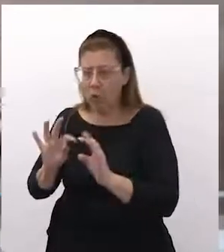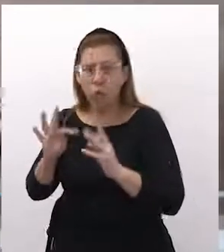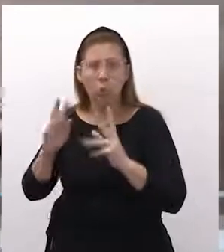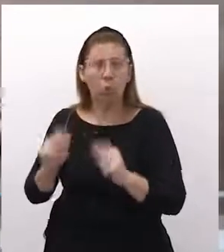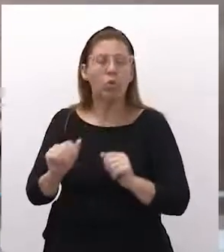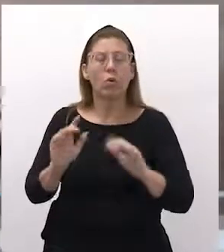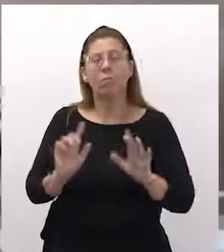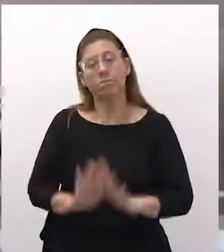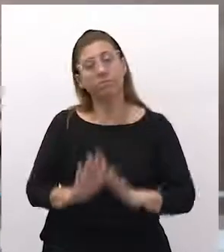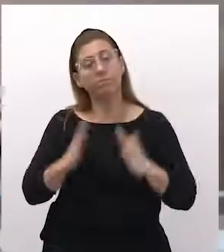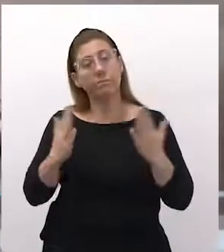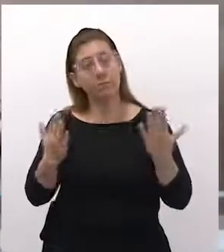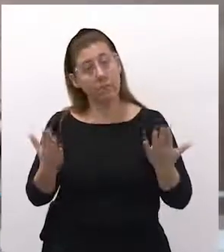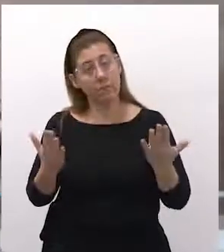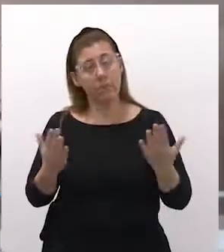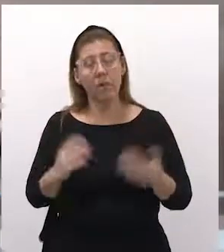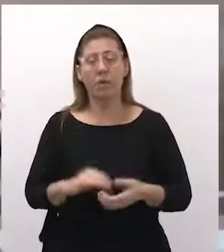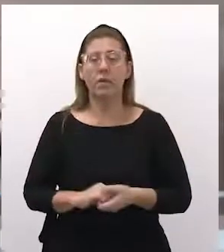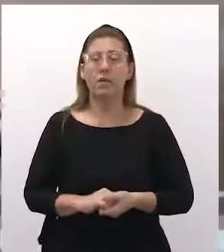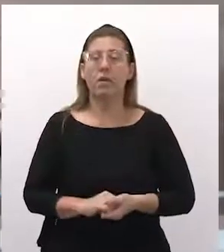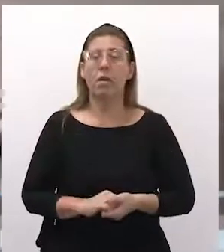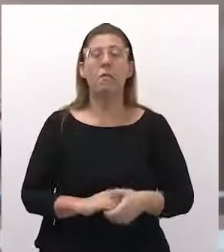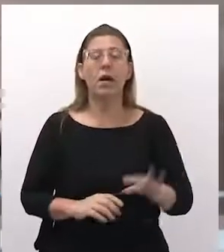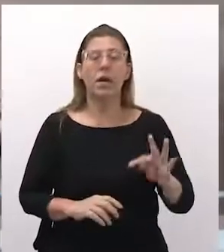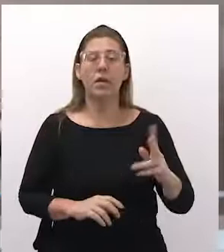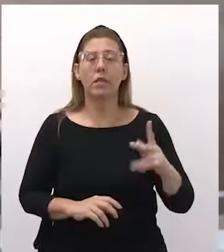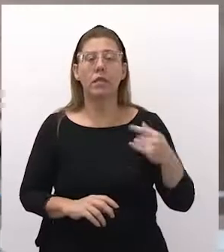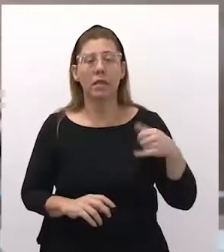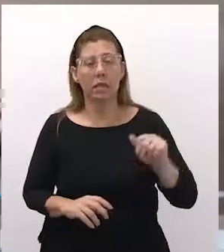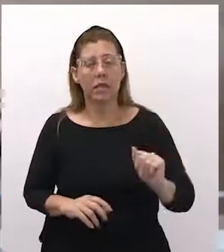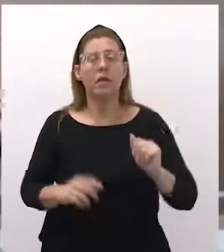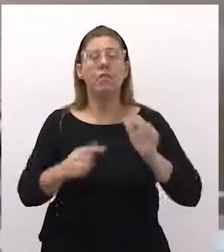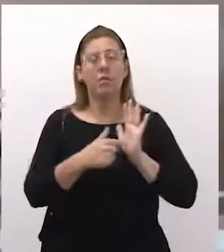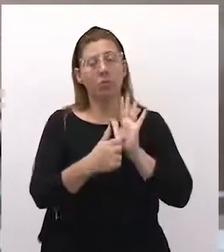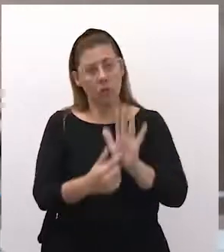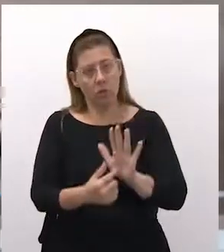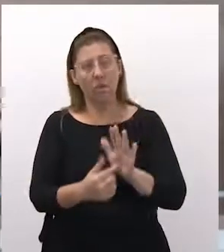coisa por uma incompetência minha, mas a Tânia vai me passar no final.